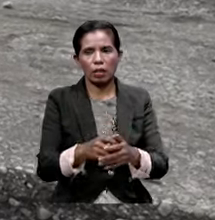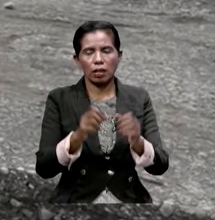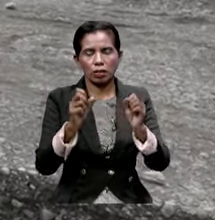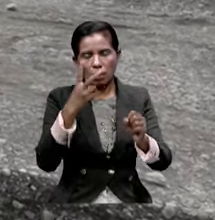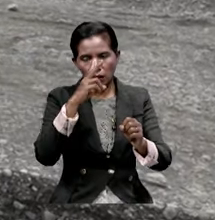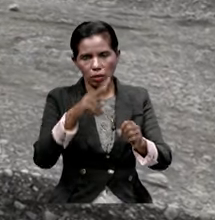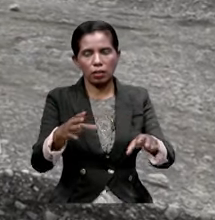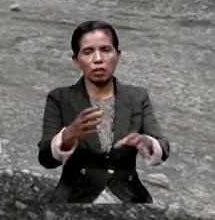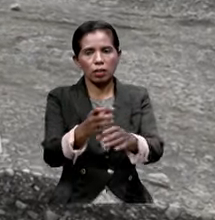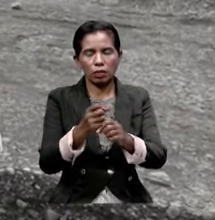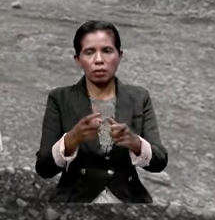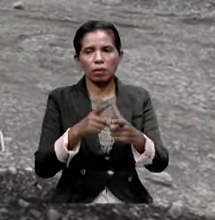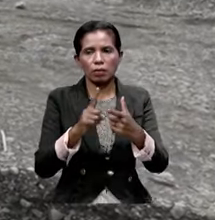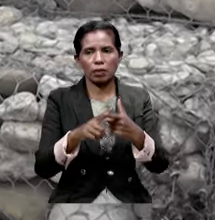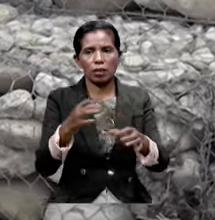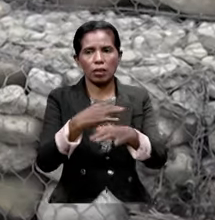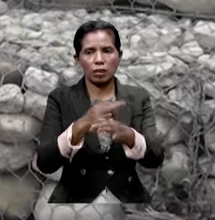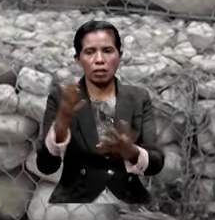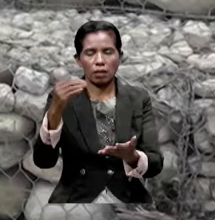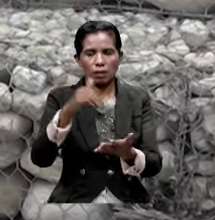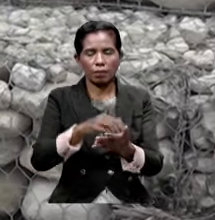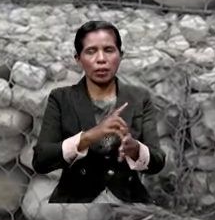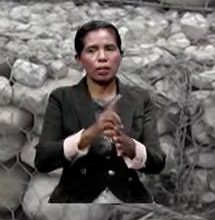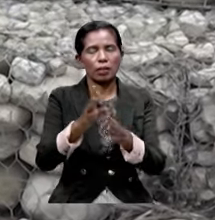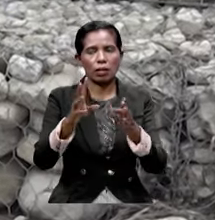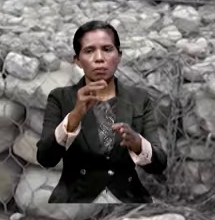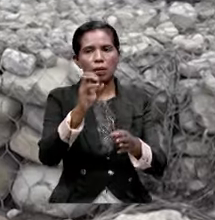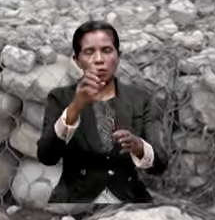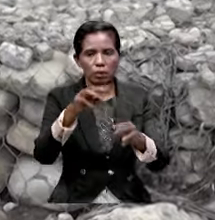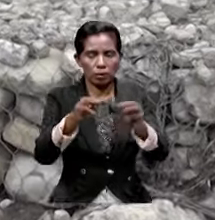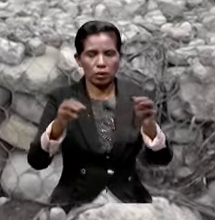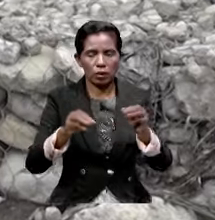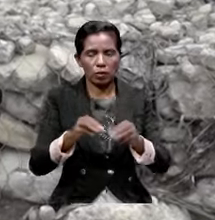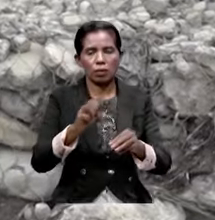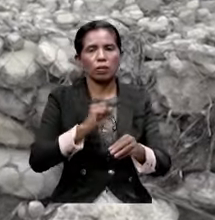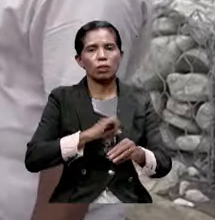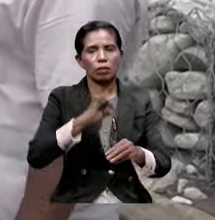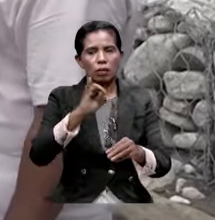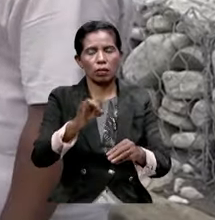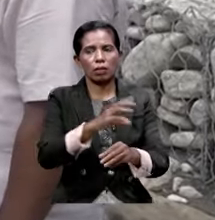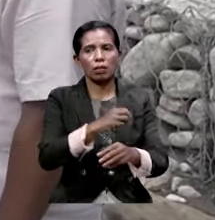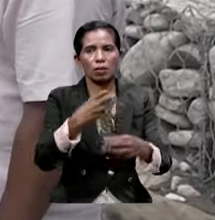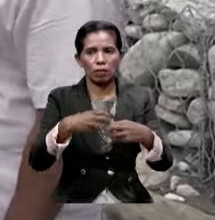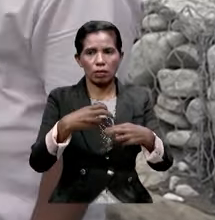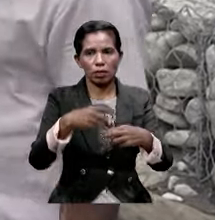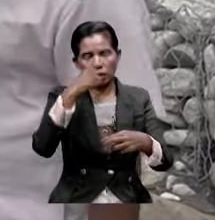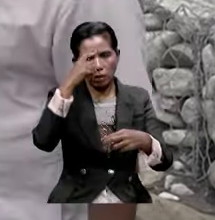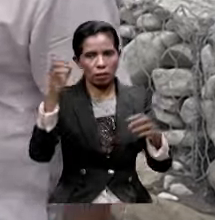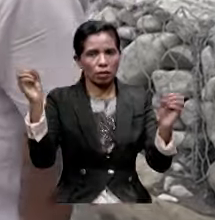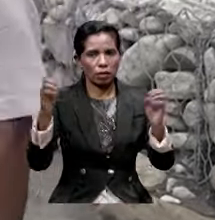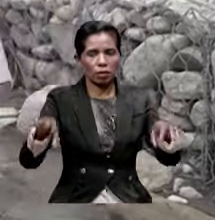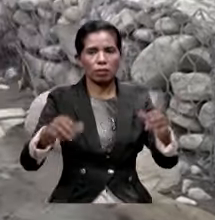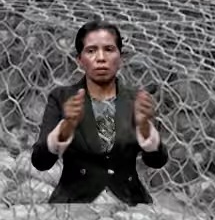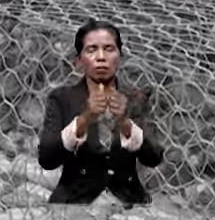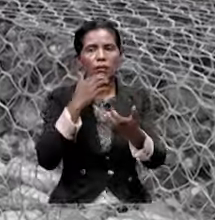akompanya sila sobu, depois hadia fila fali. Diretor de Obras Públicas, município de Covalima, Teten, vai lançar o que acontece, também lá a coordenação